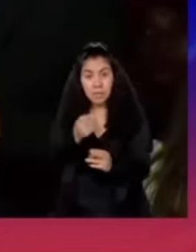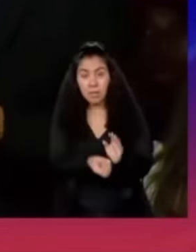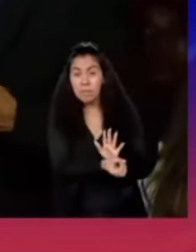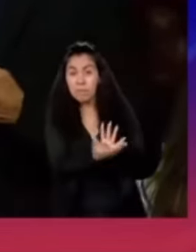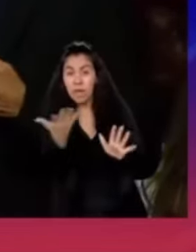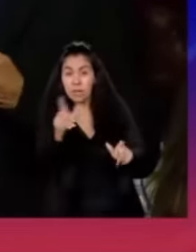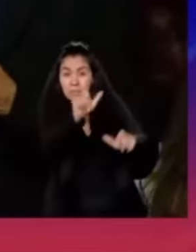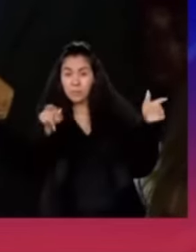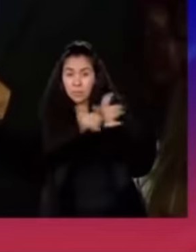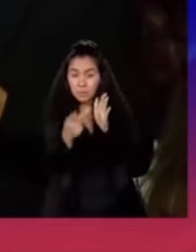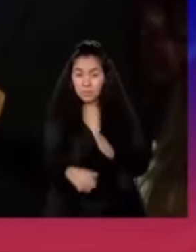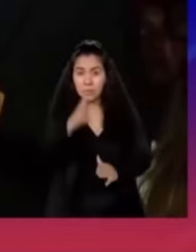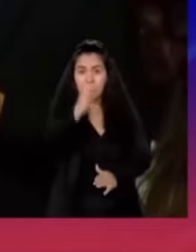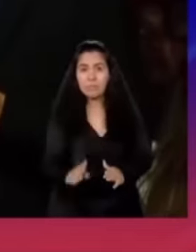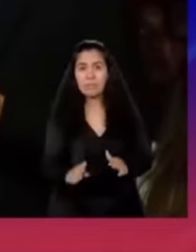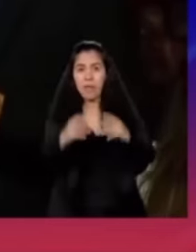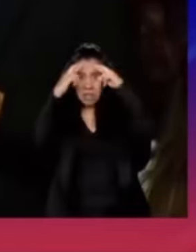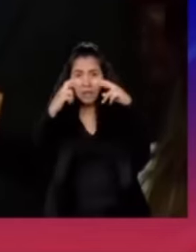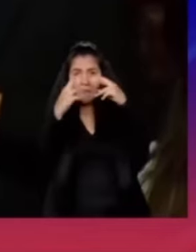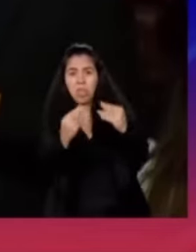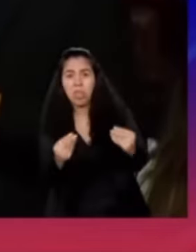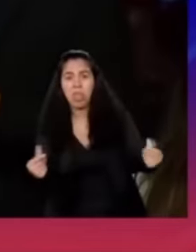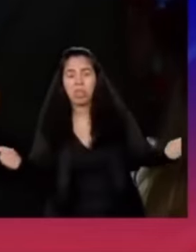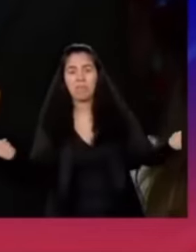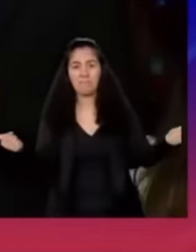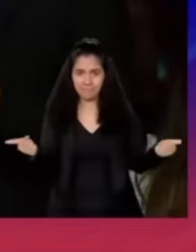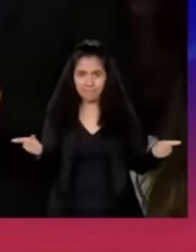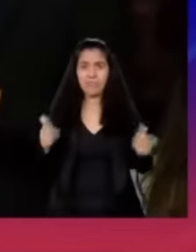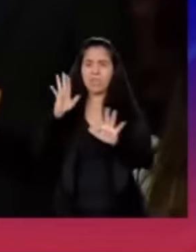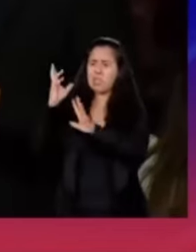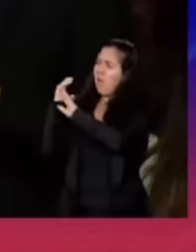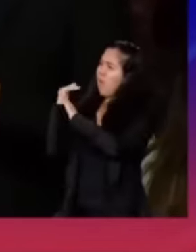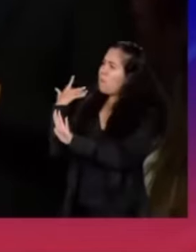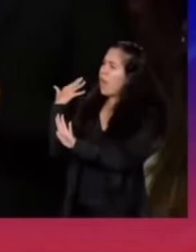irmãos brasileiros têm perdido. Nos últimos